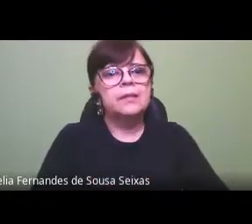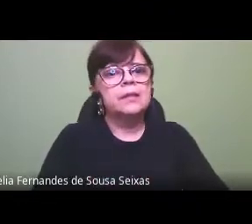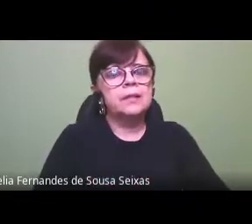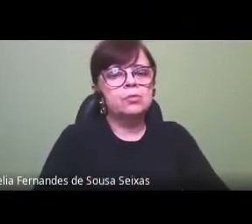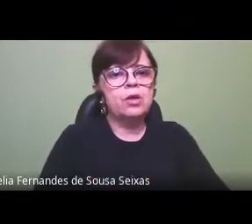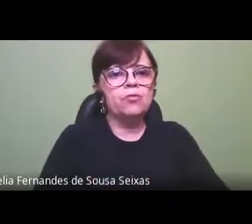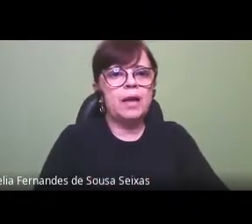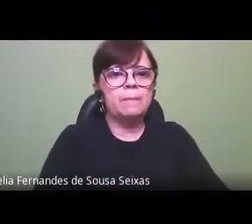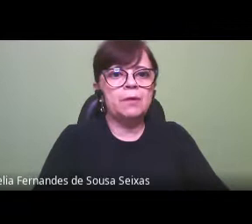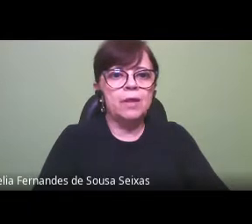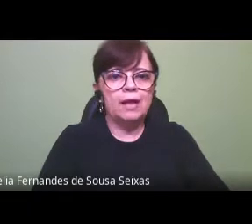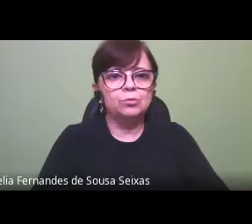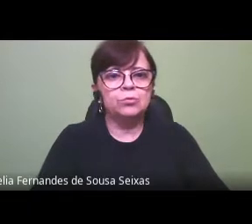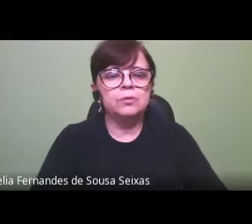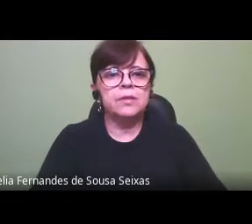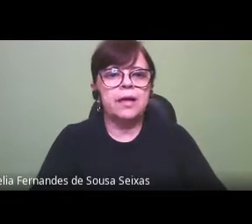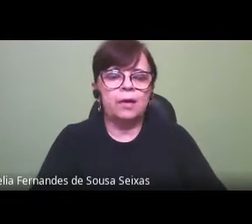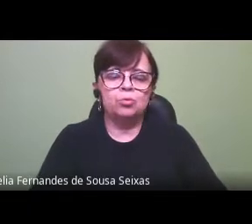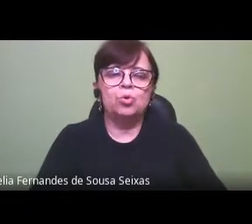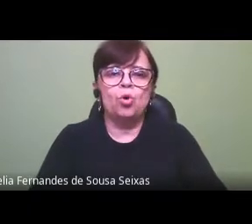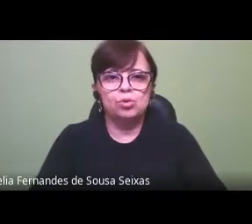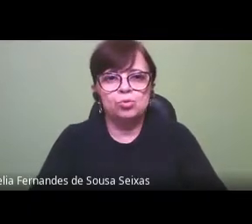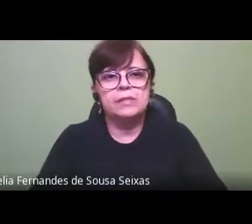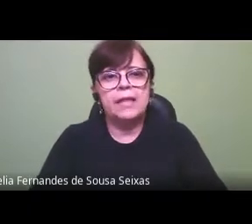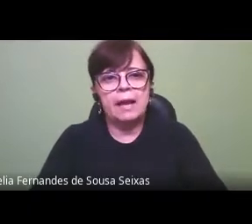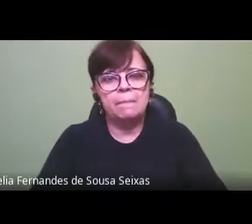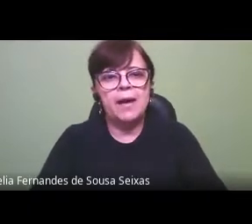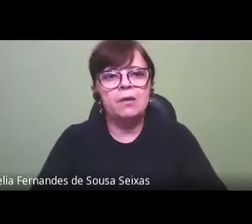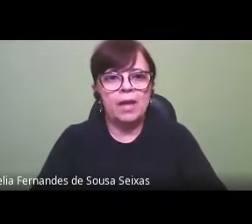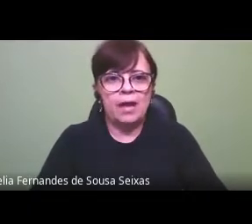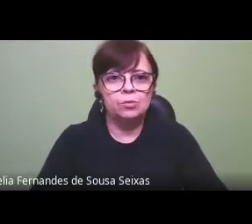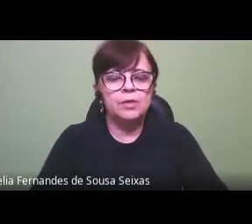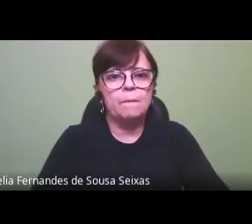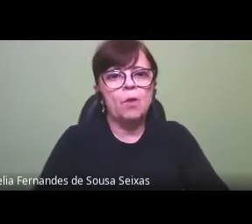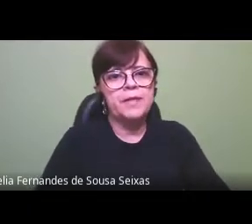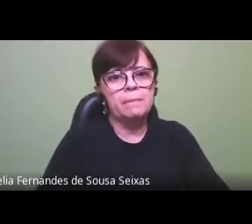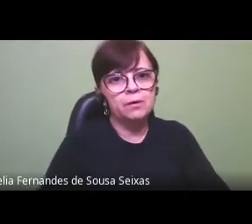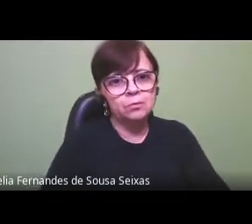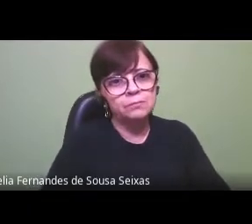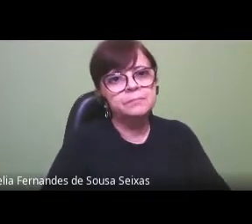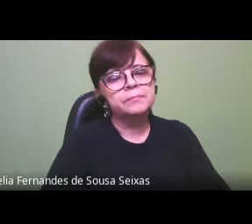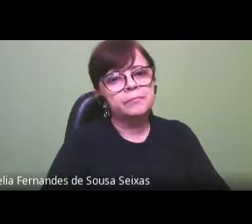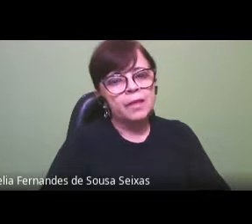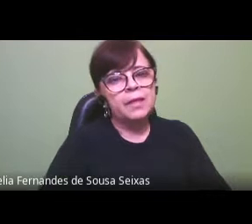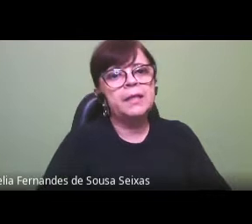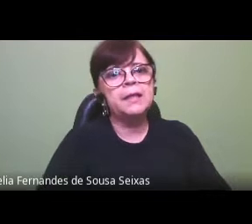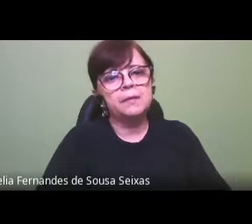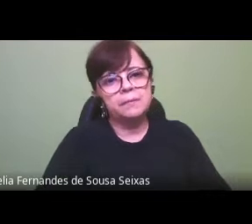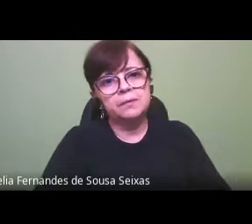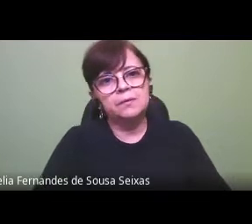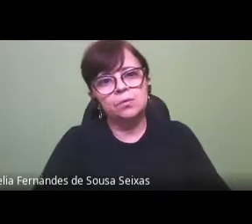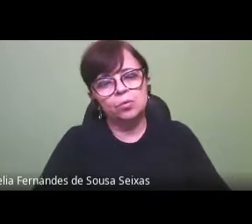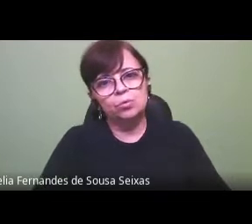outra. Então, se eu virar para o lado, o dorso estará para o lado e a palma da mão